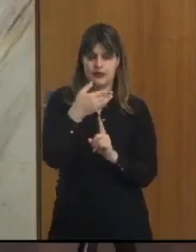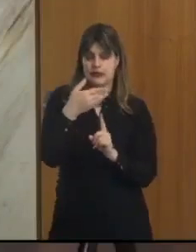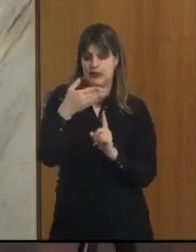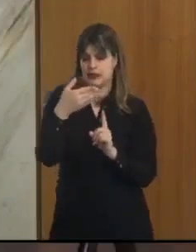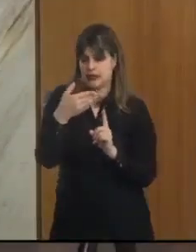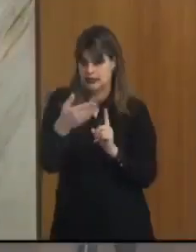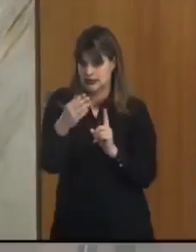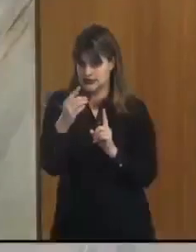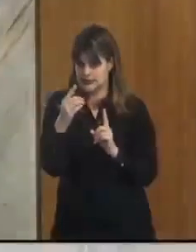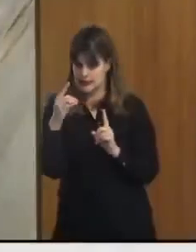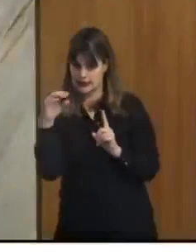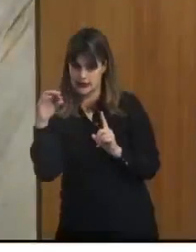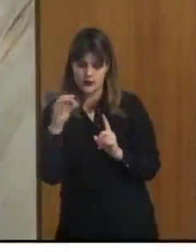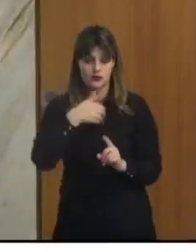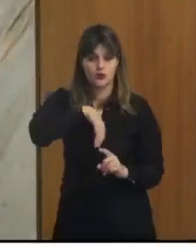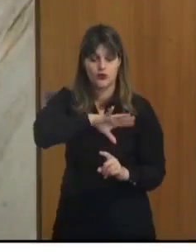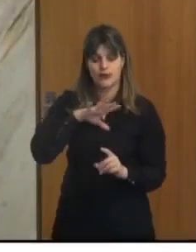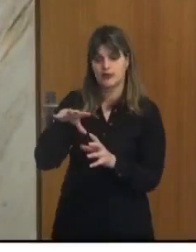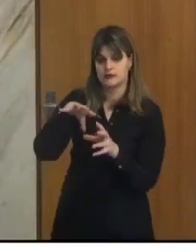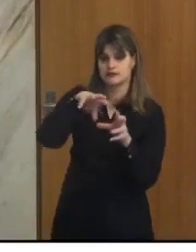1064, a cidade de Coimbra é conquistada